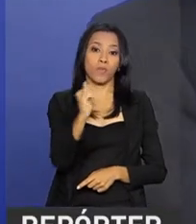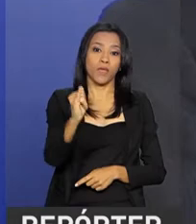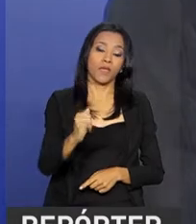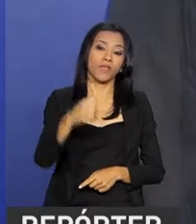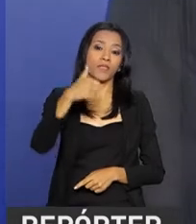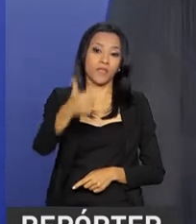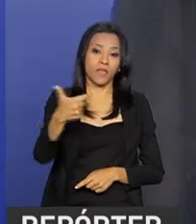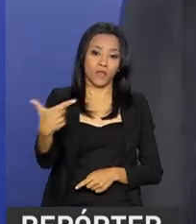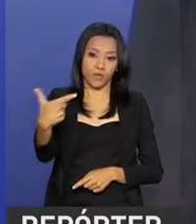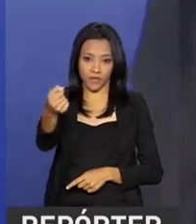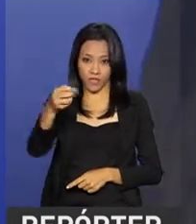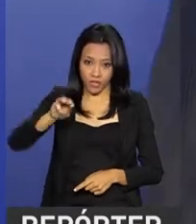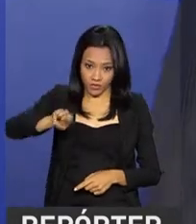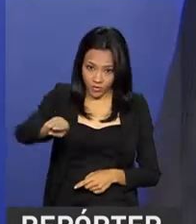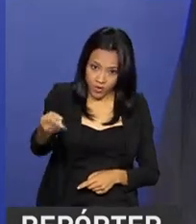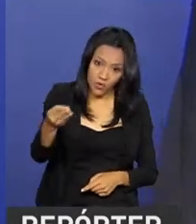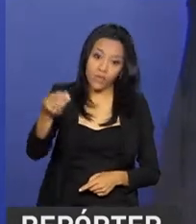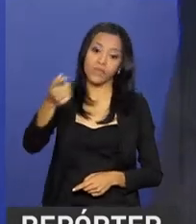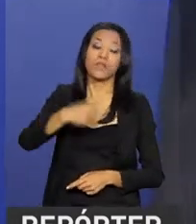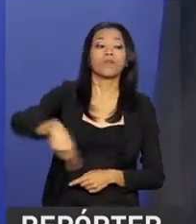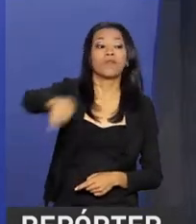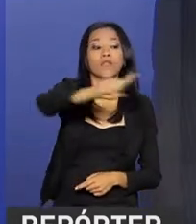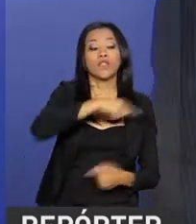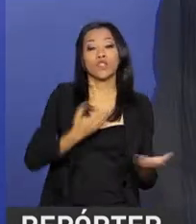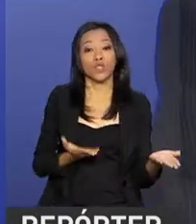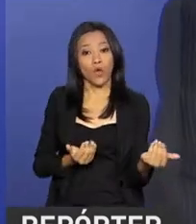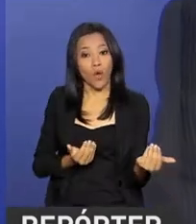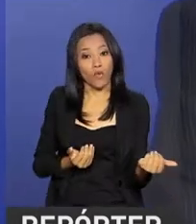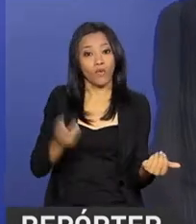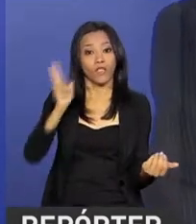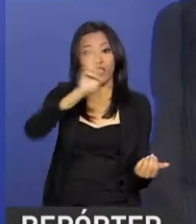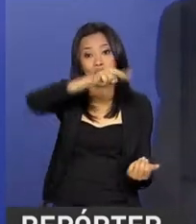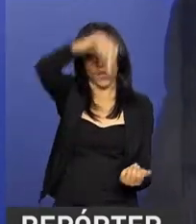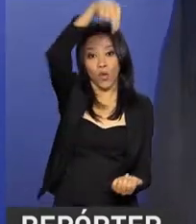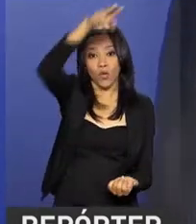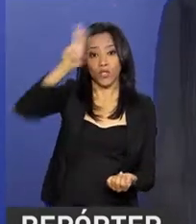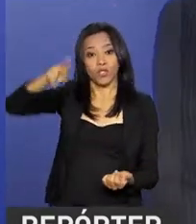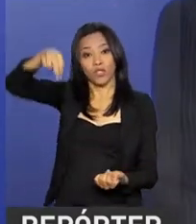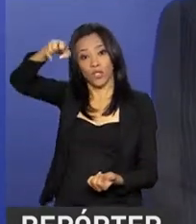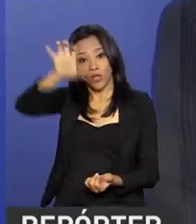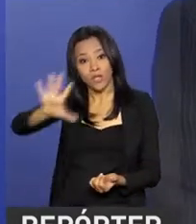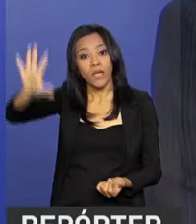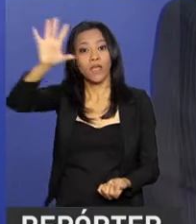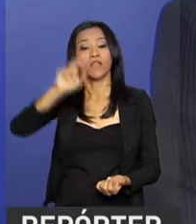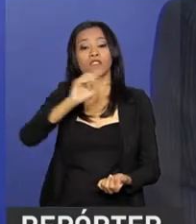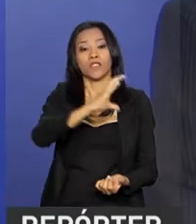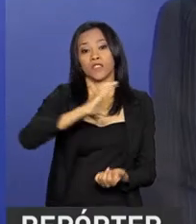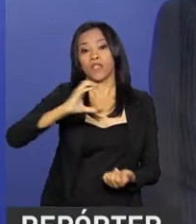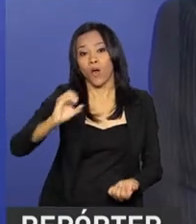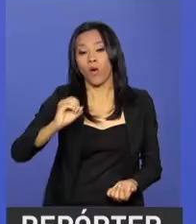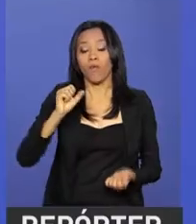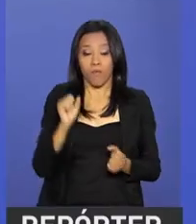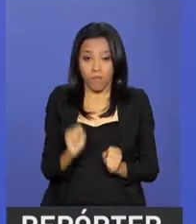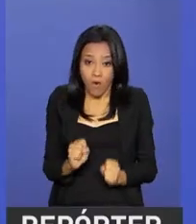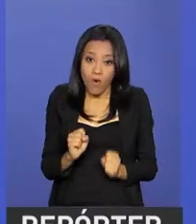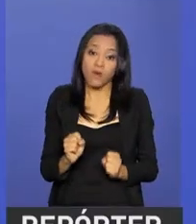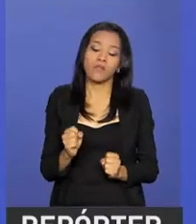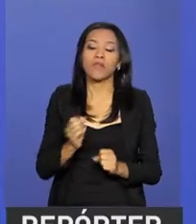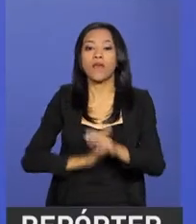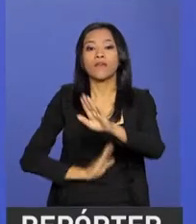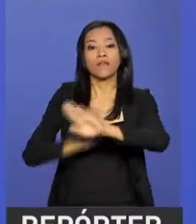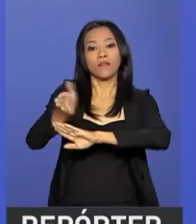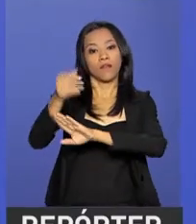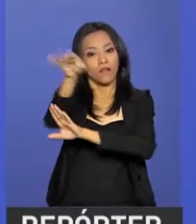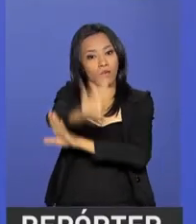milhões para que jovens do Norte, do Nordeste e do Centro-Oeste possam acessar o ensino